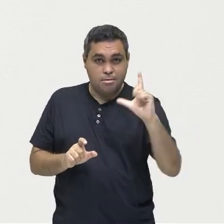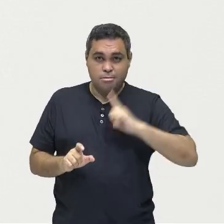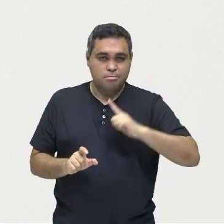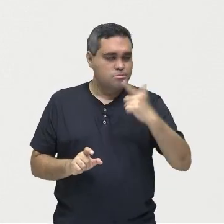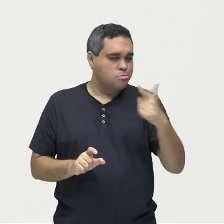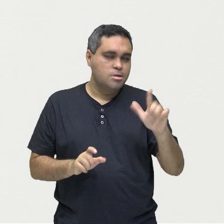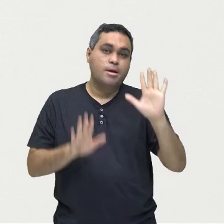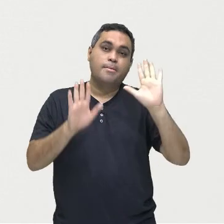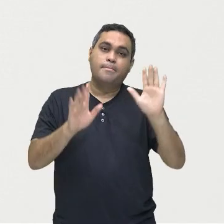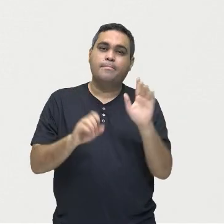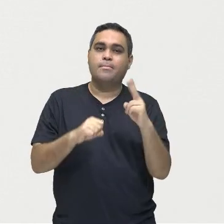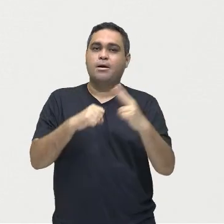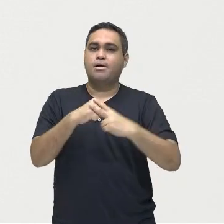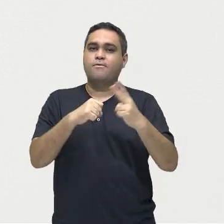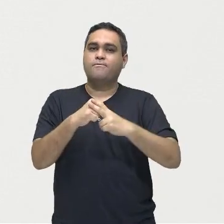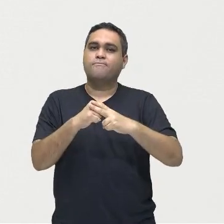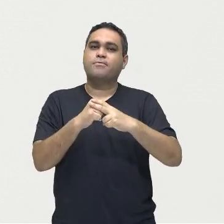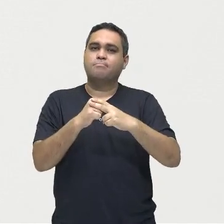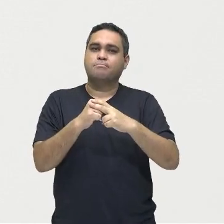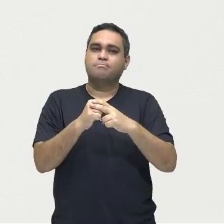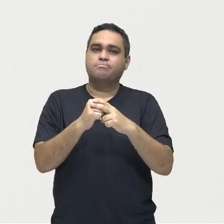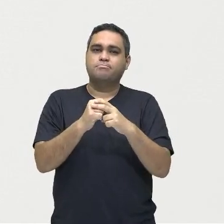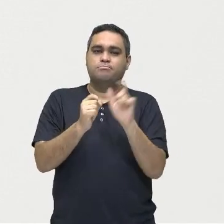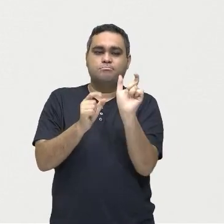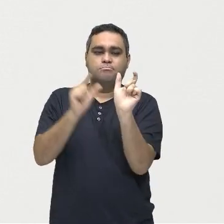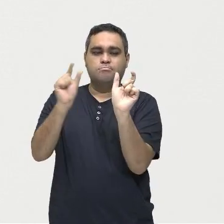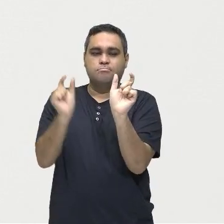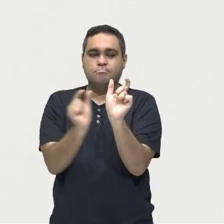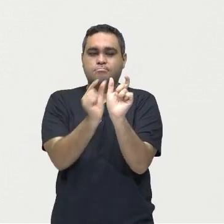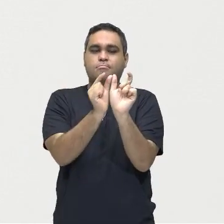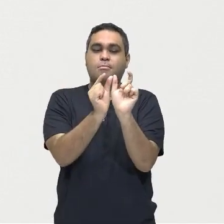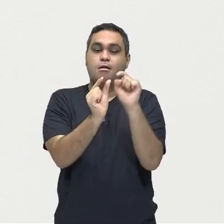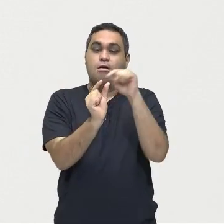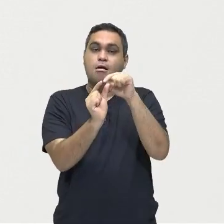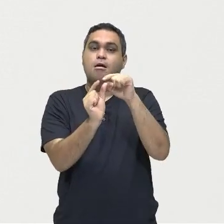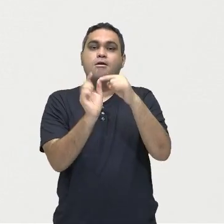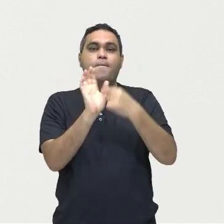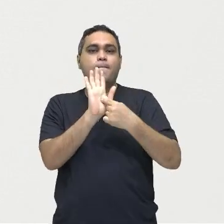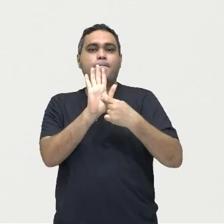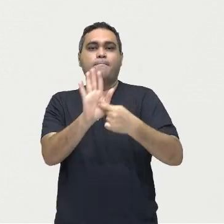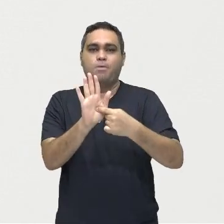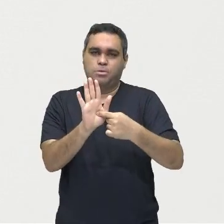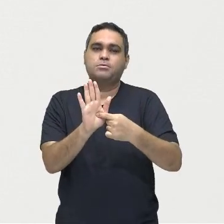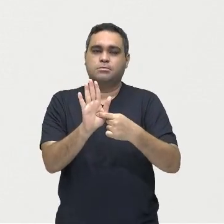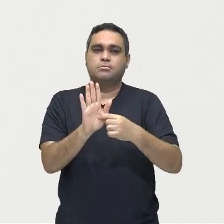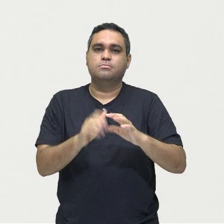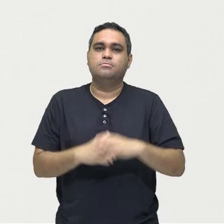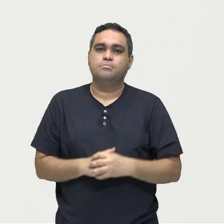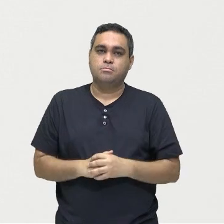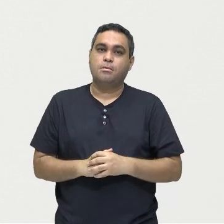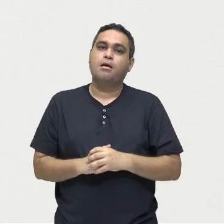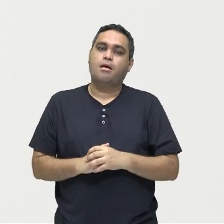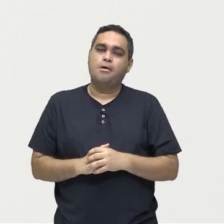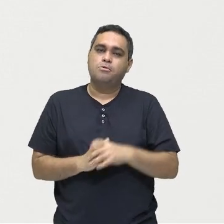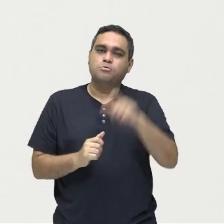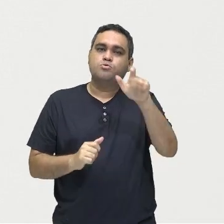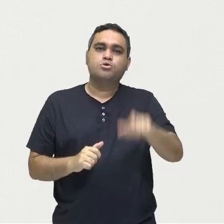nos dizer quem é esse sujeito. O verbo vai estar mostrando, né, qual é esse